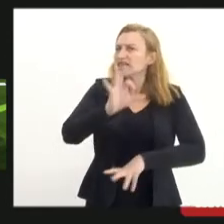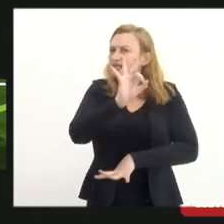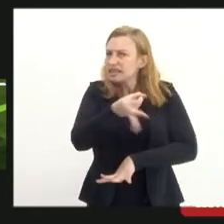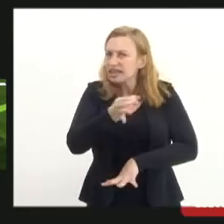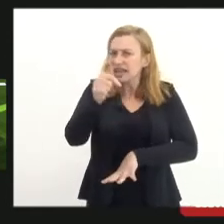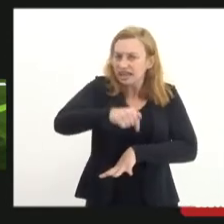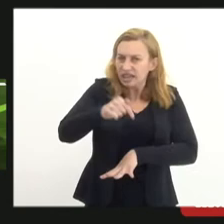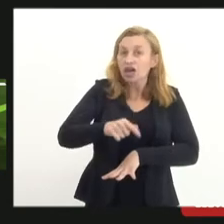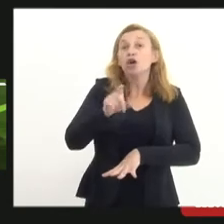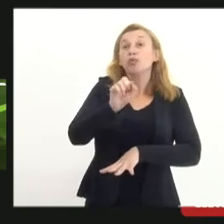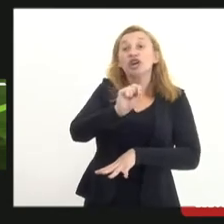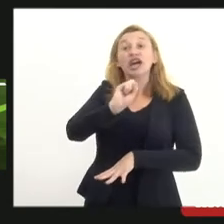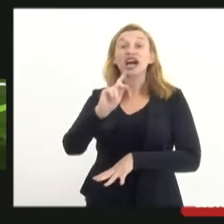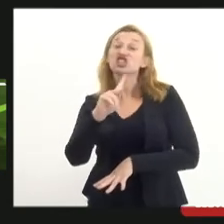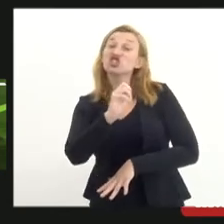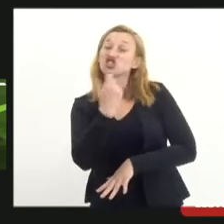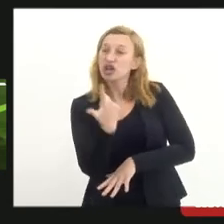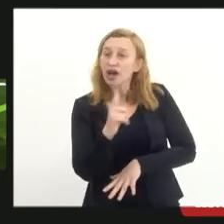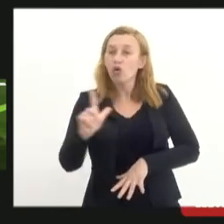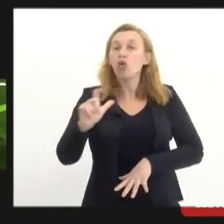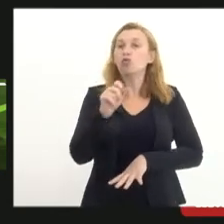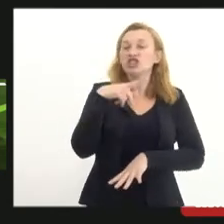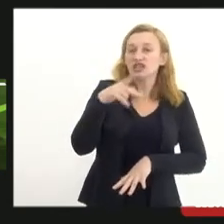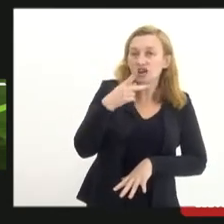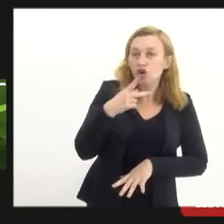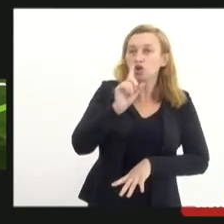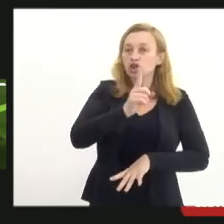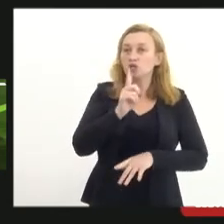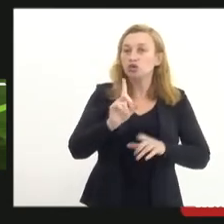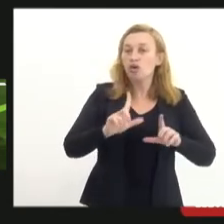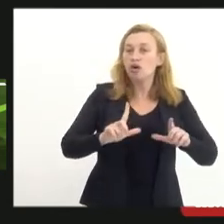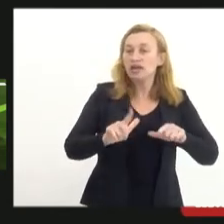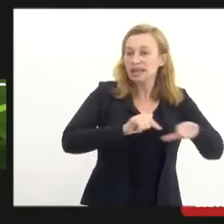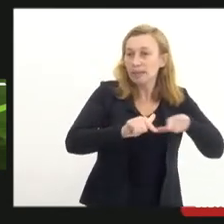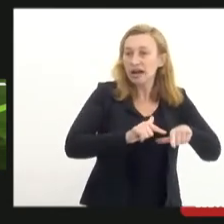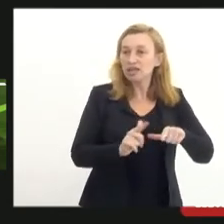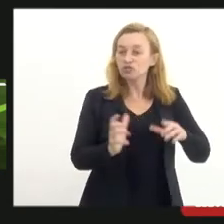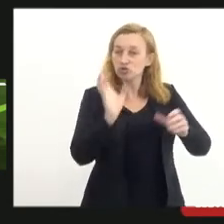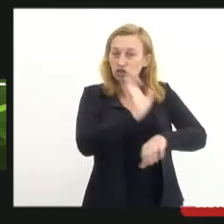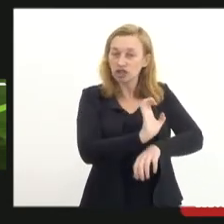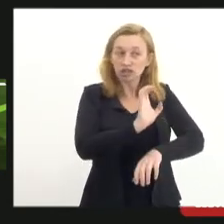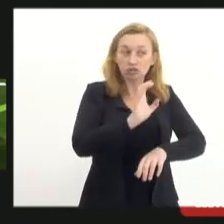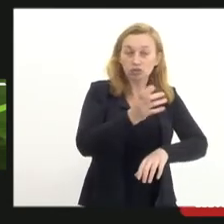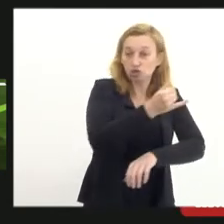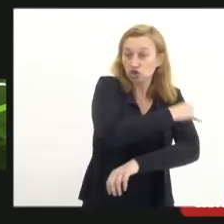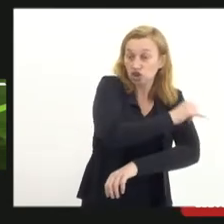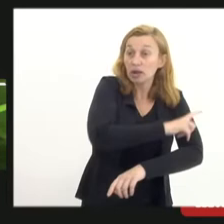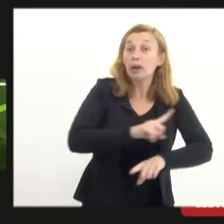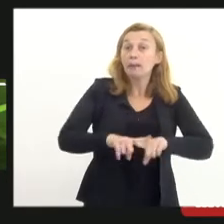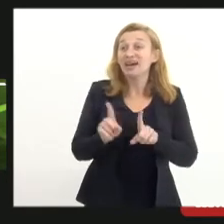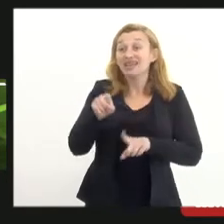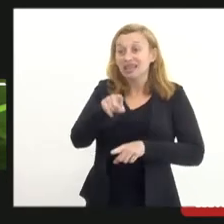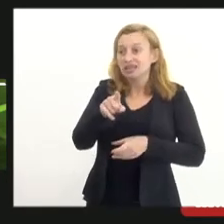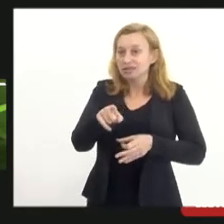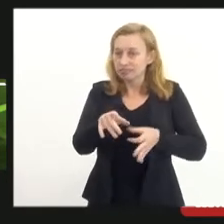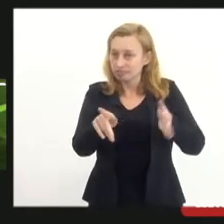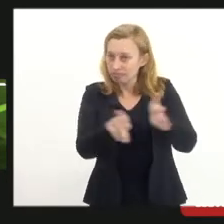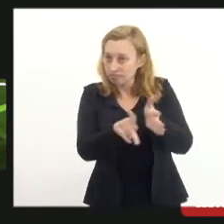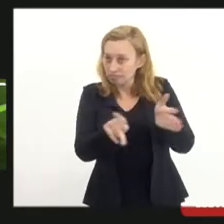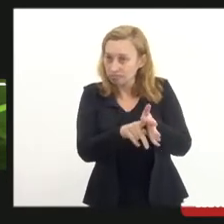Shell, como você falou, atua não apenas no estado do Rio de Janeiro. Esses projetos previstos,